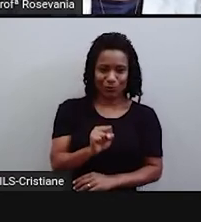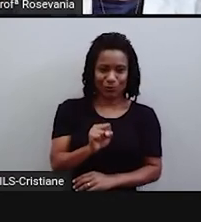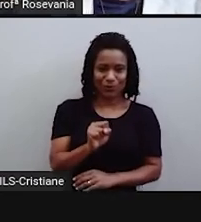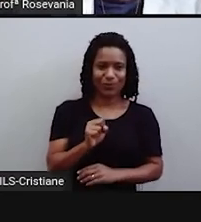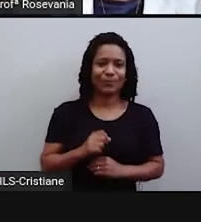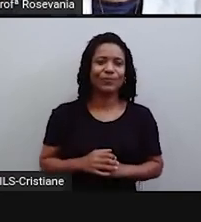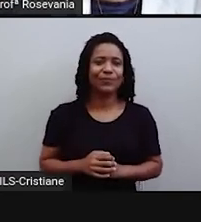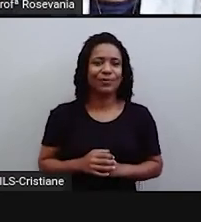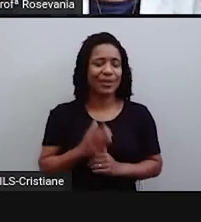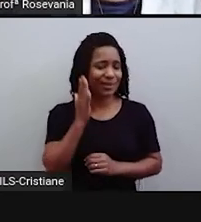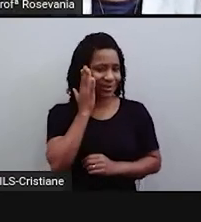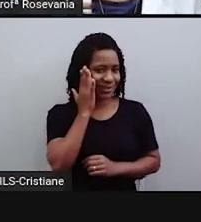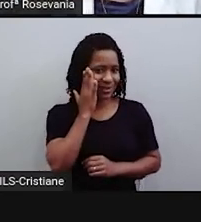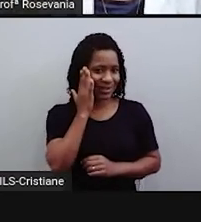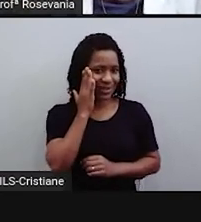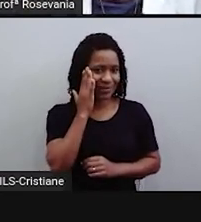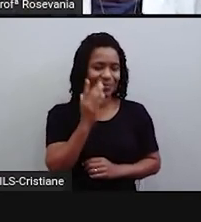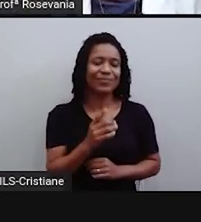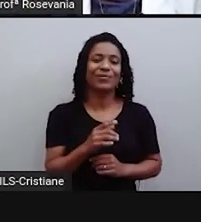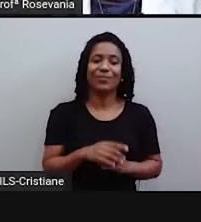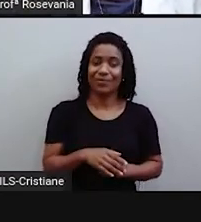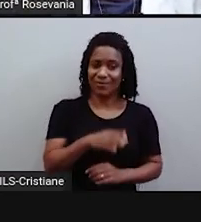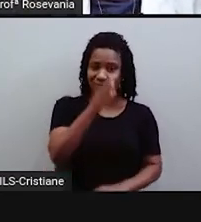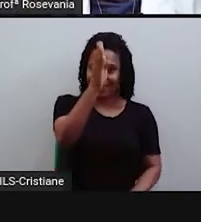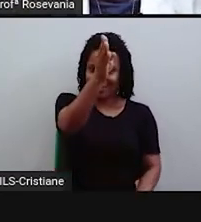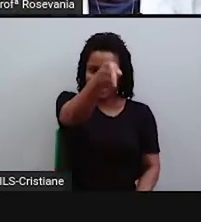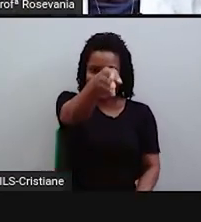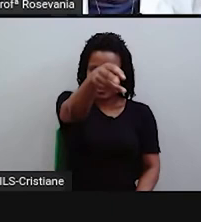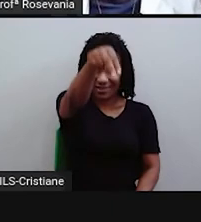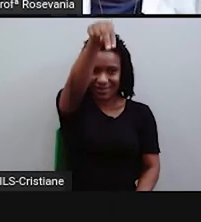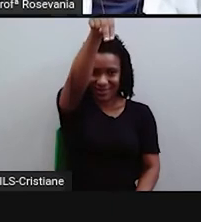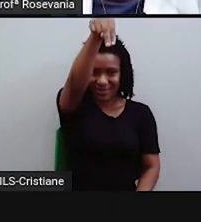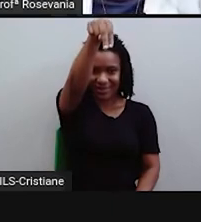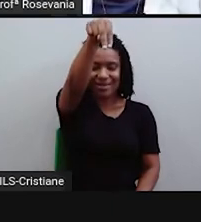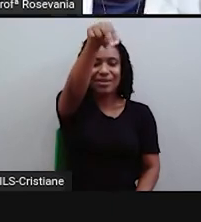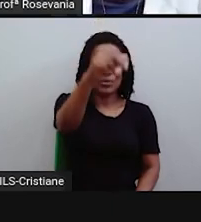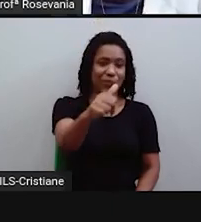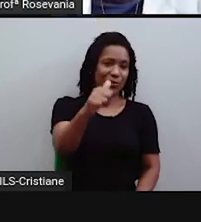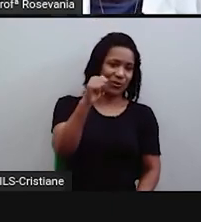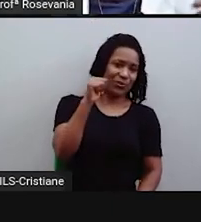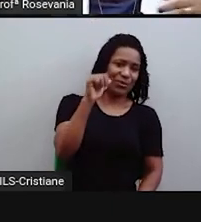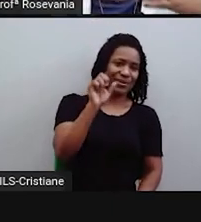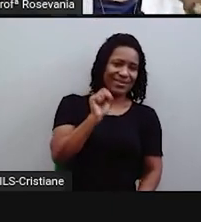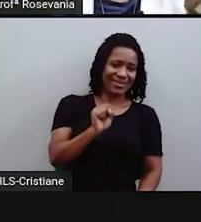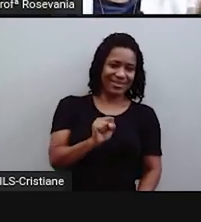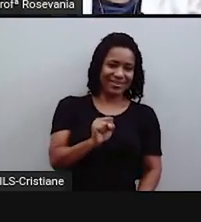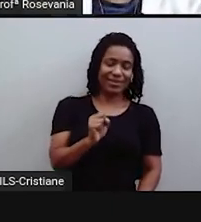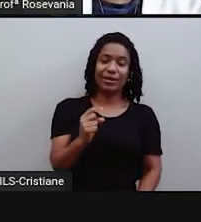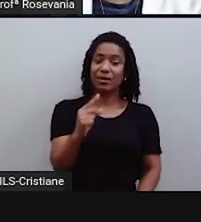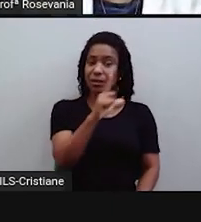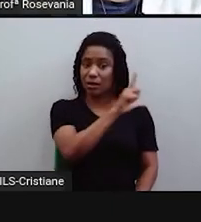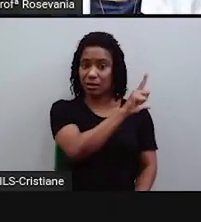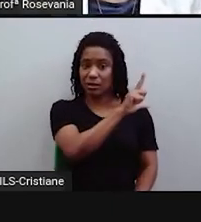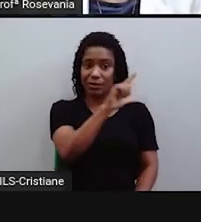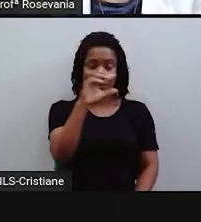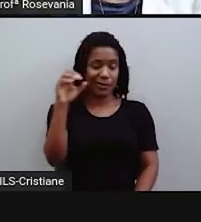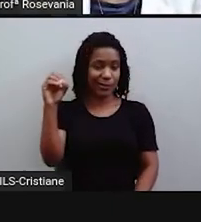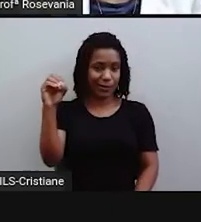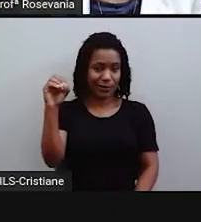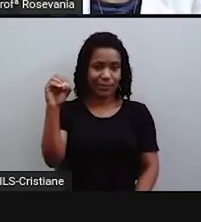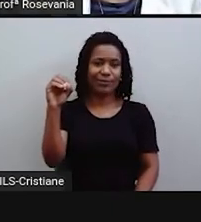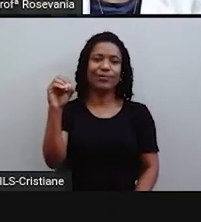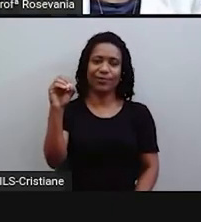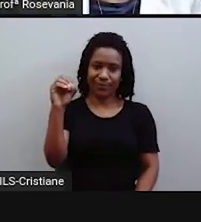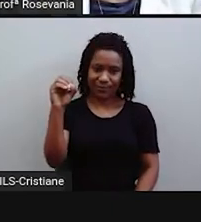o sul, que eu já sei, né, que está atrás de mim, aí eu só preciso achar o leste, o oeste, e aí tudo que está à minha frente é